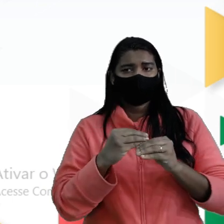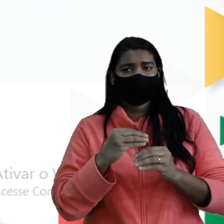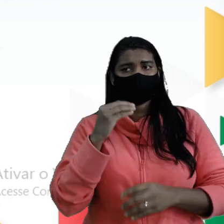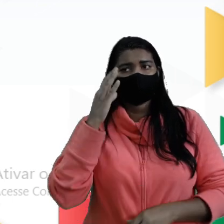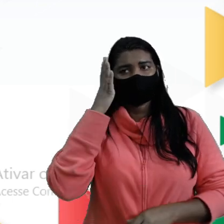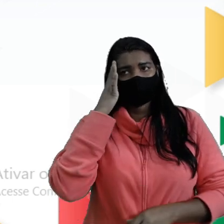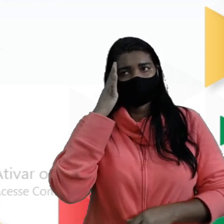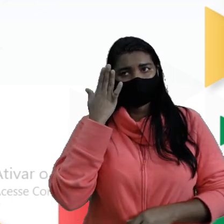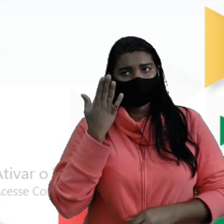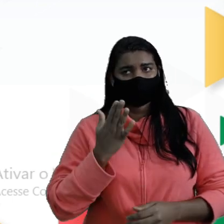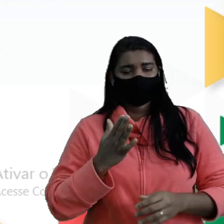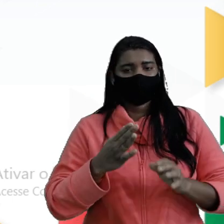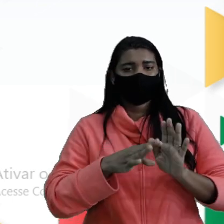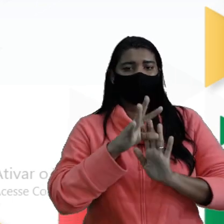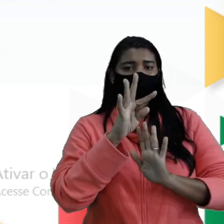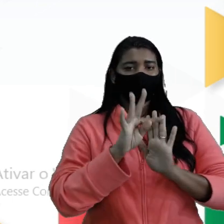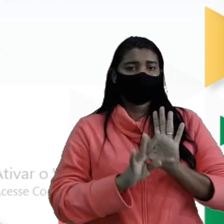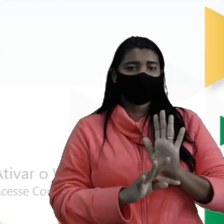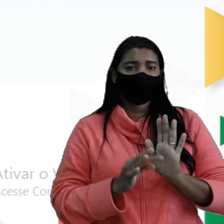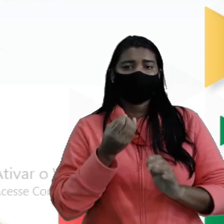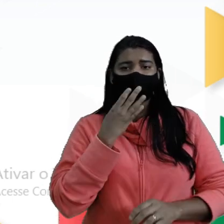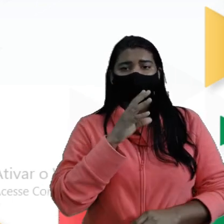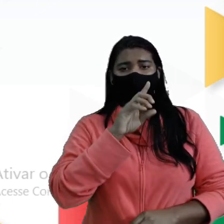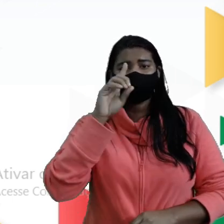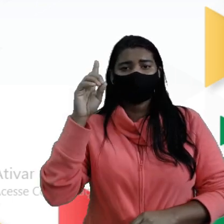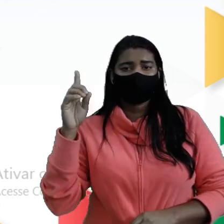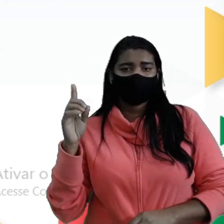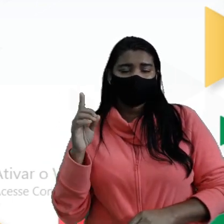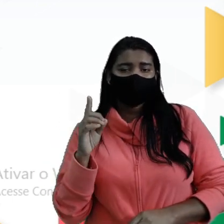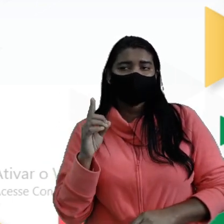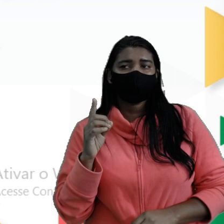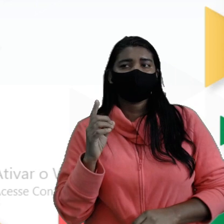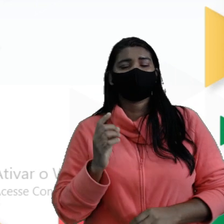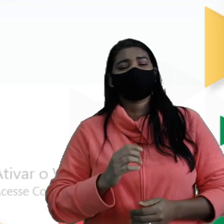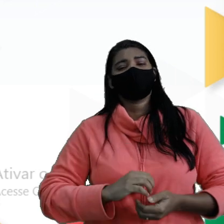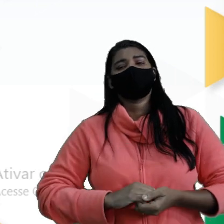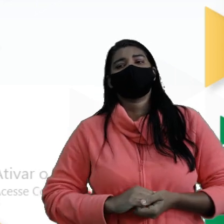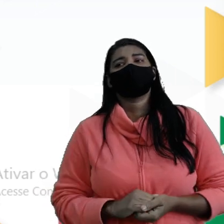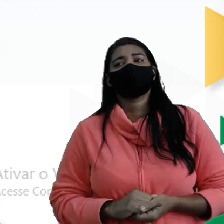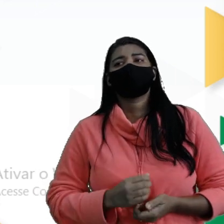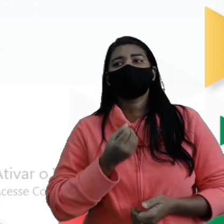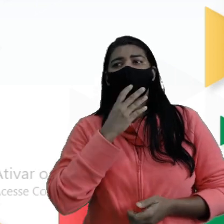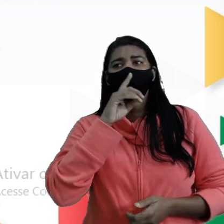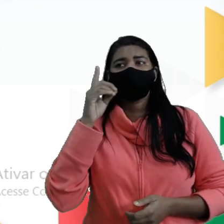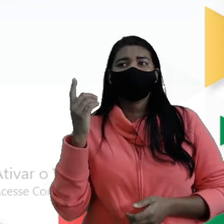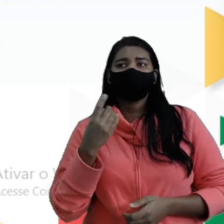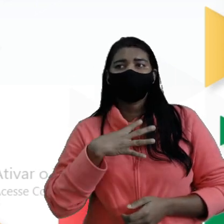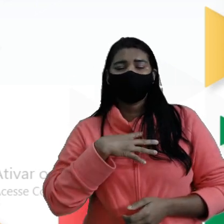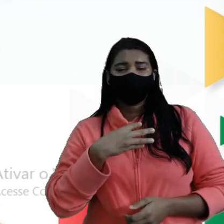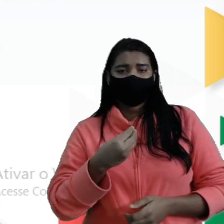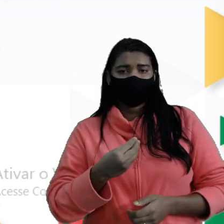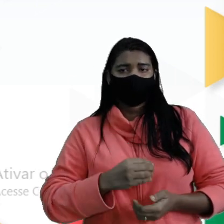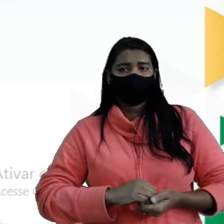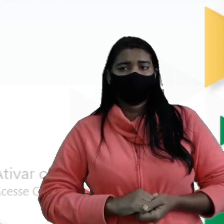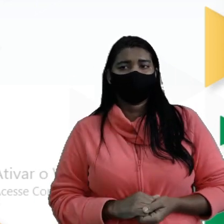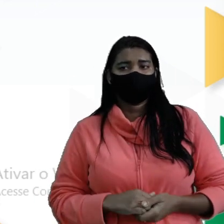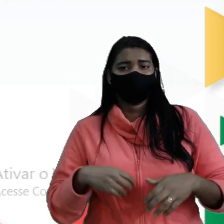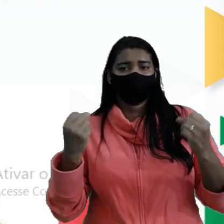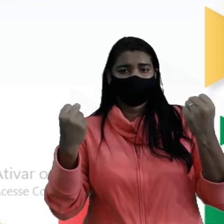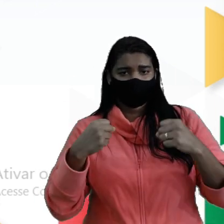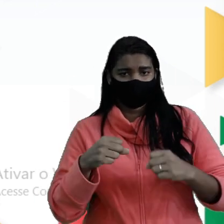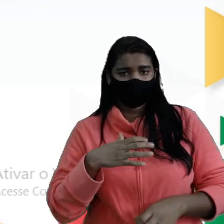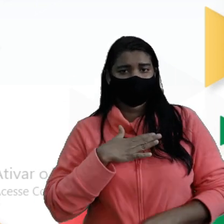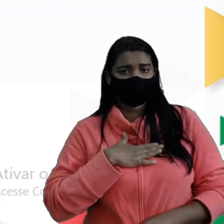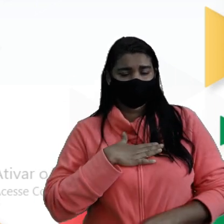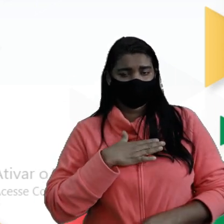como há no texto aí, veja, bom dia, minha benta, bom dia, meu filho, certo? Vai precisar de